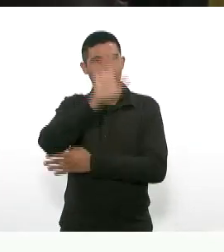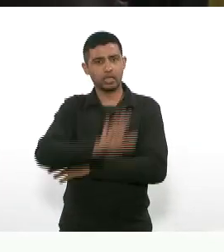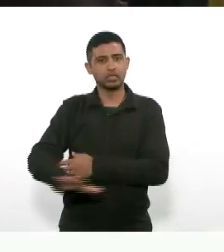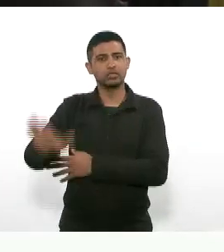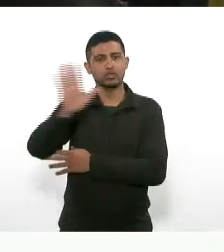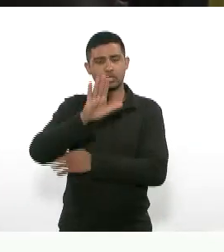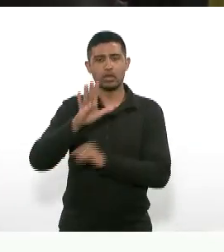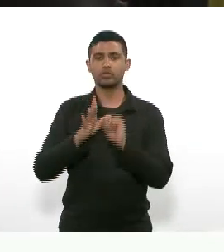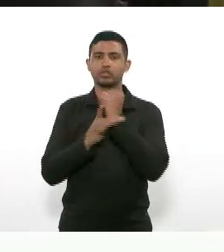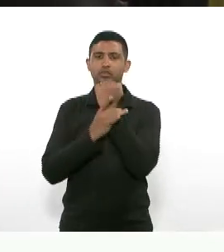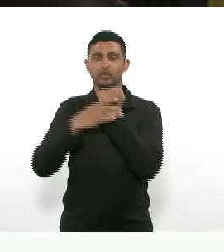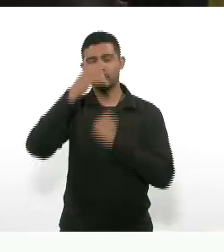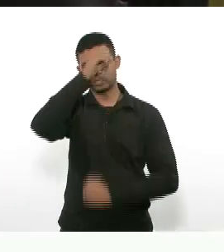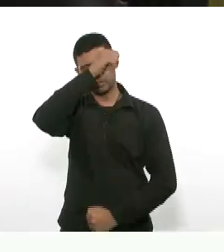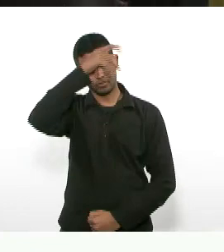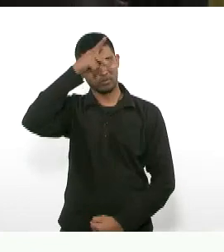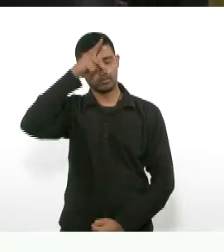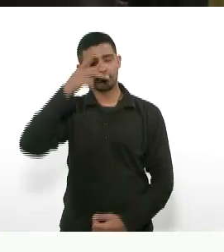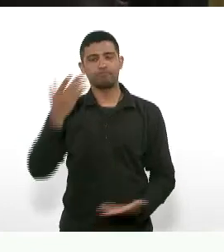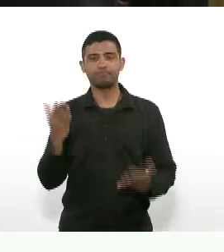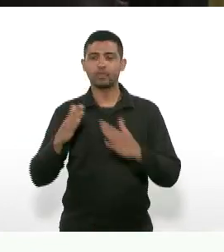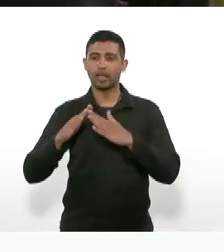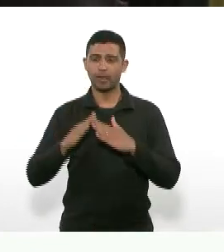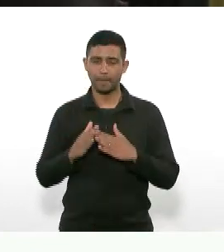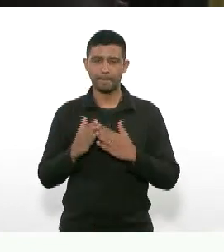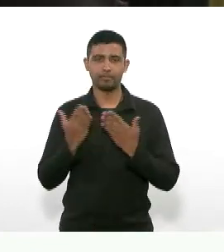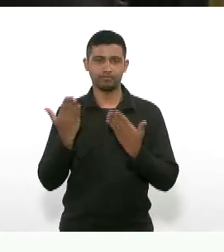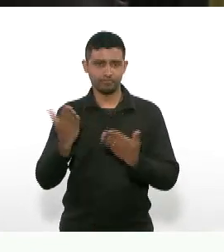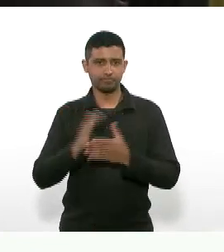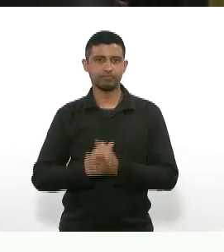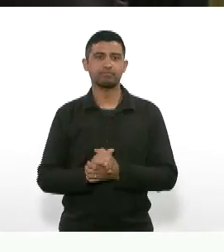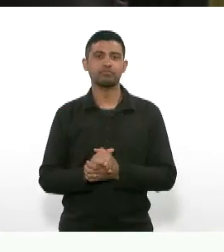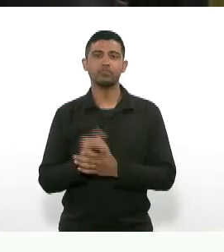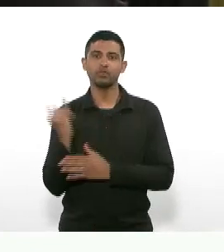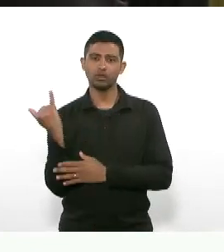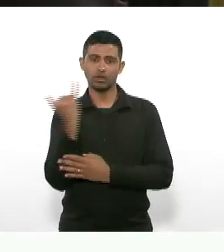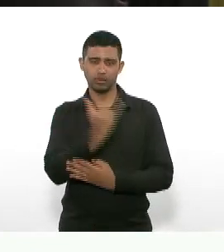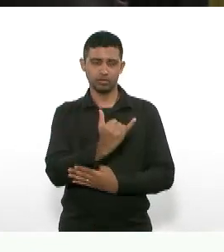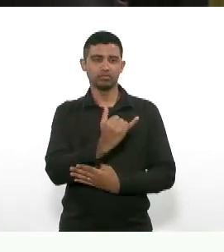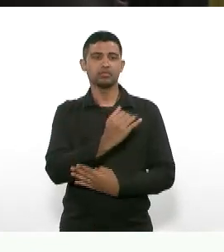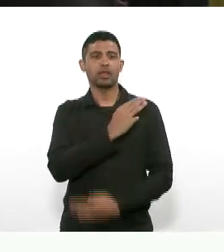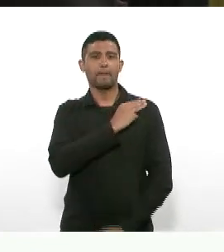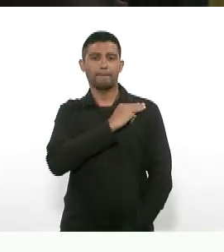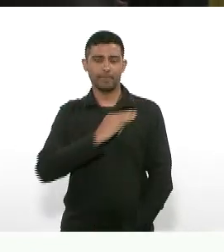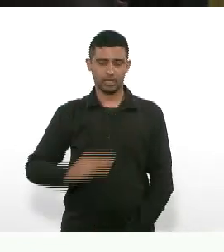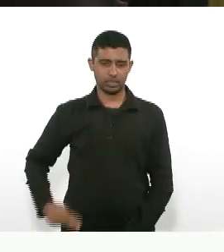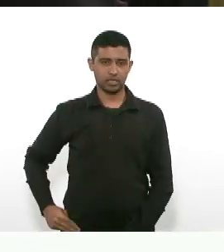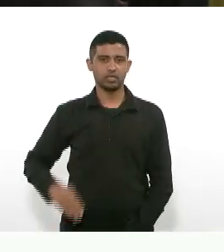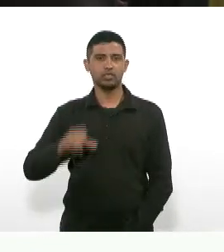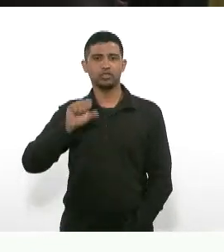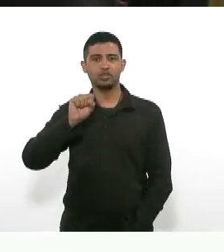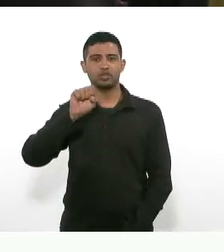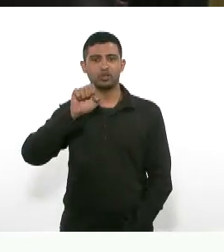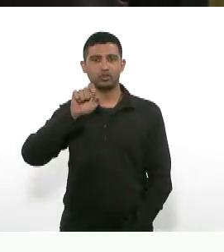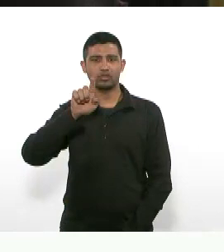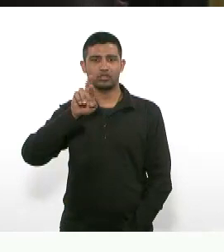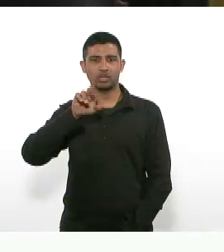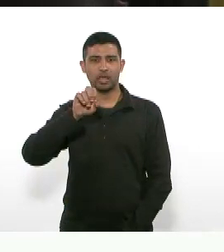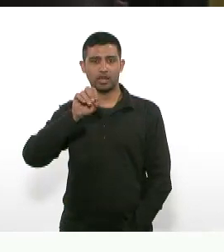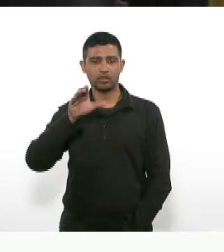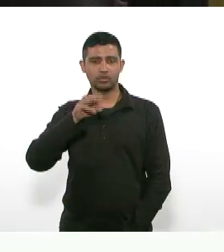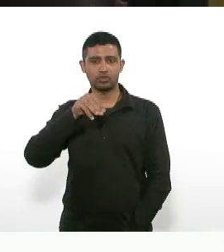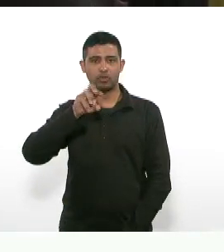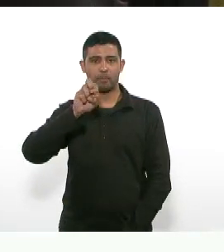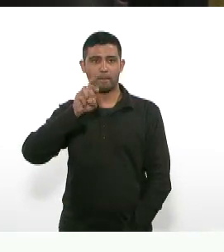Segurança Pública. Então, peço que leve ao senhor ministro Sérgio Moro os nossos agradecimentos